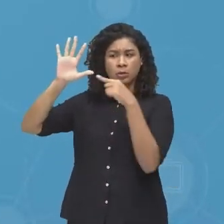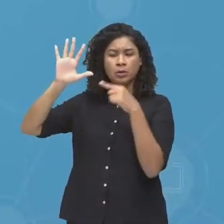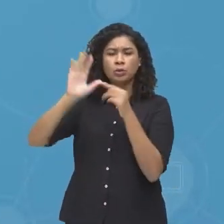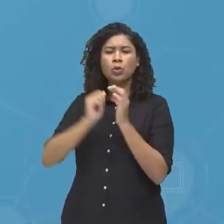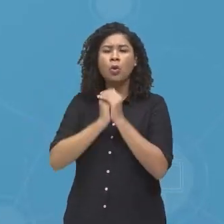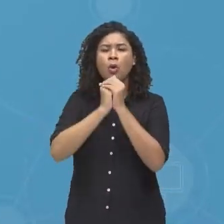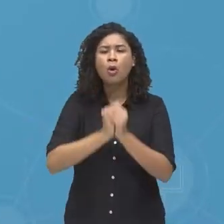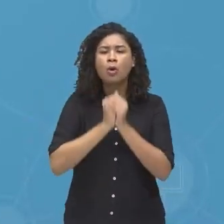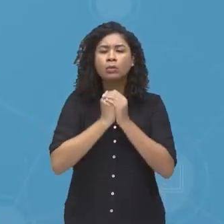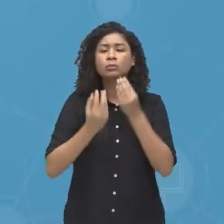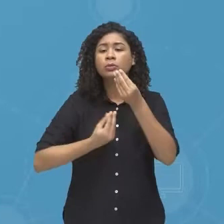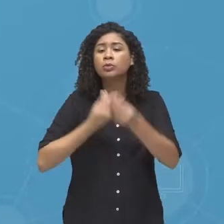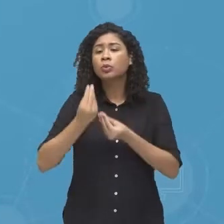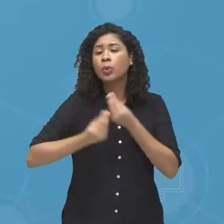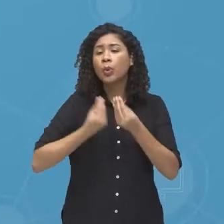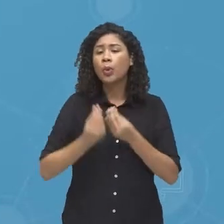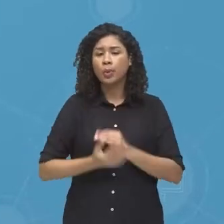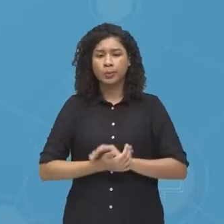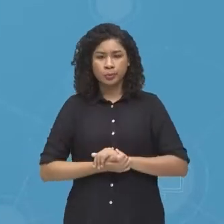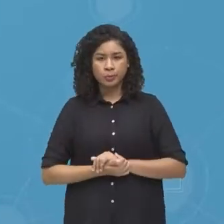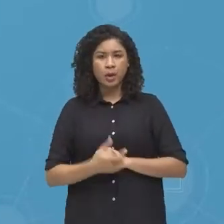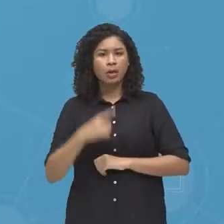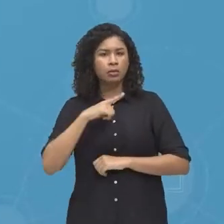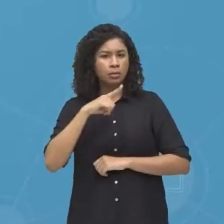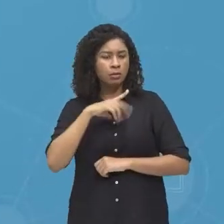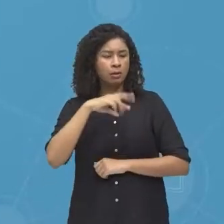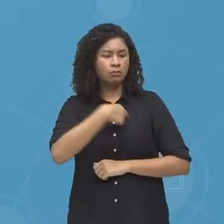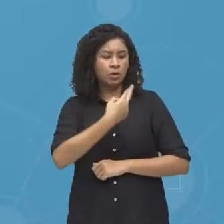suas práticas religiosas, rituais.